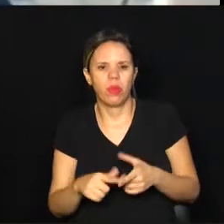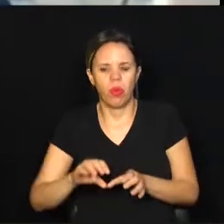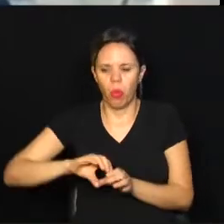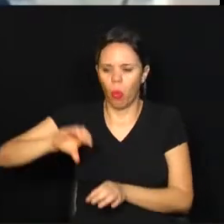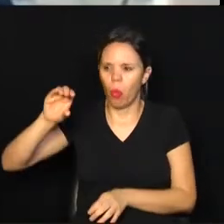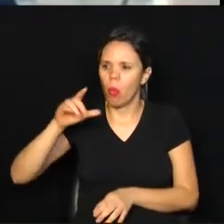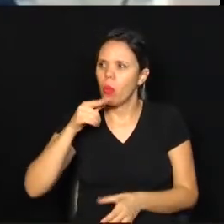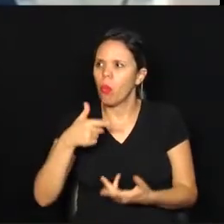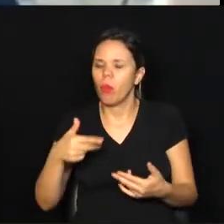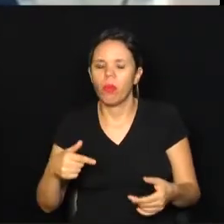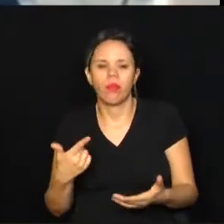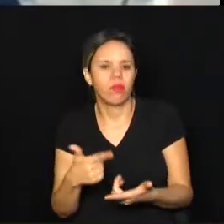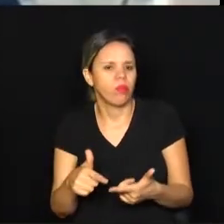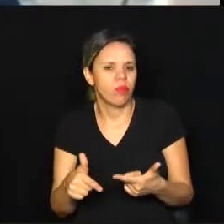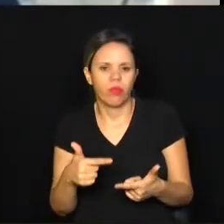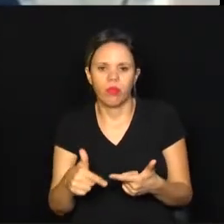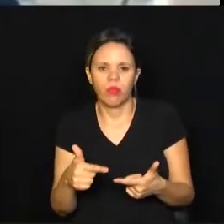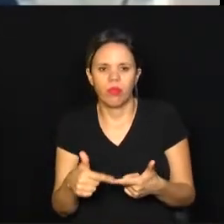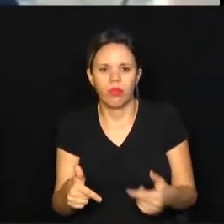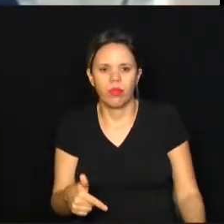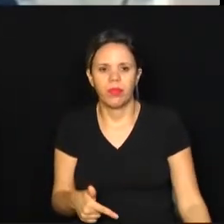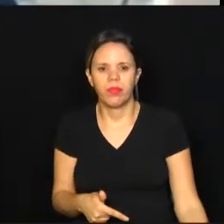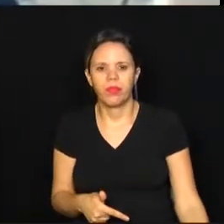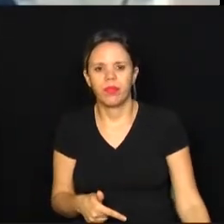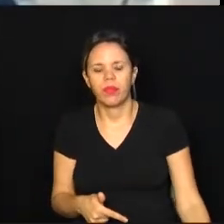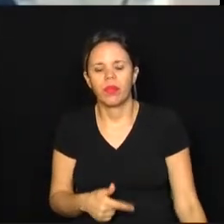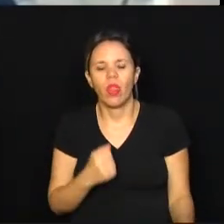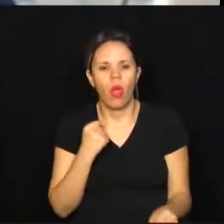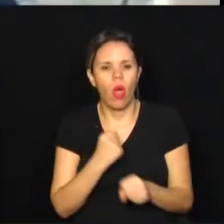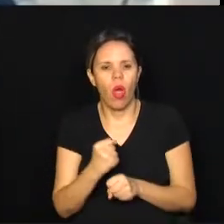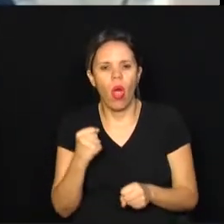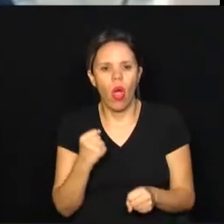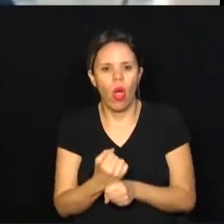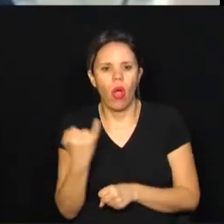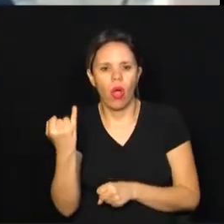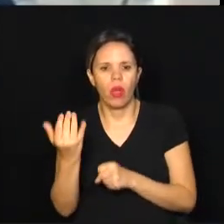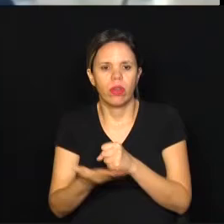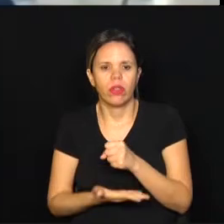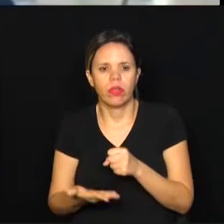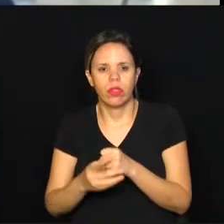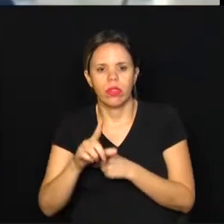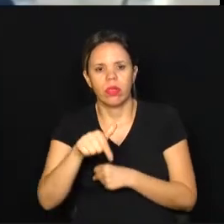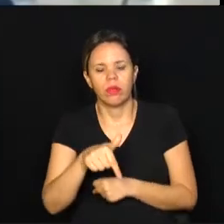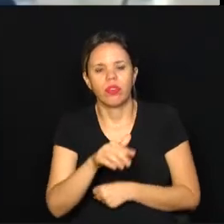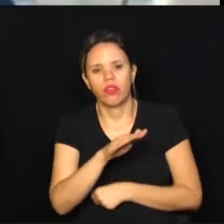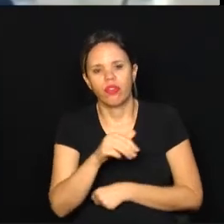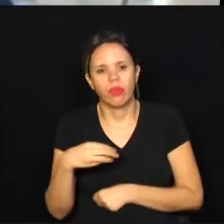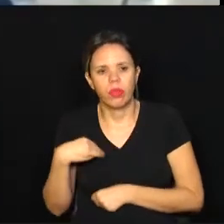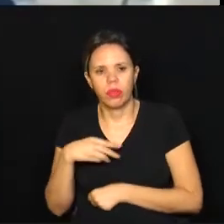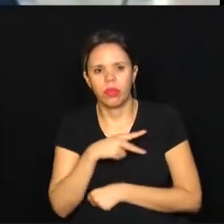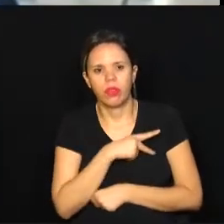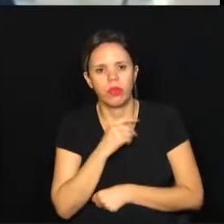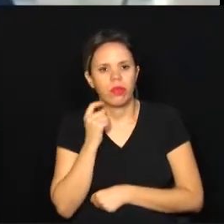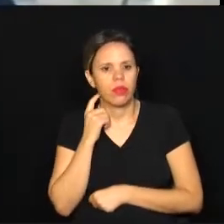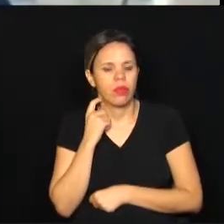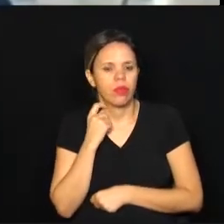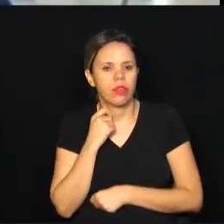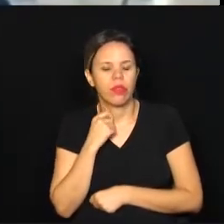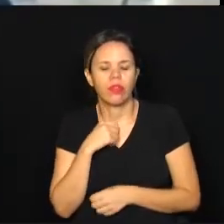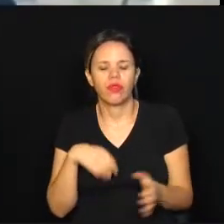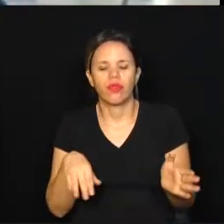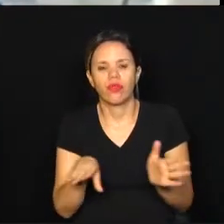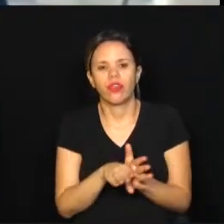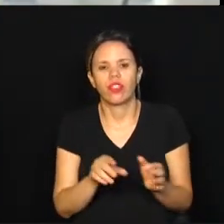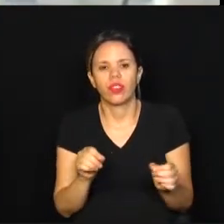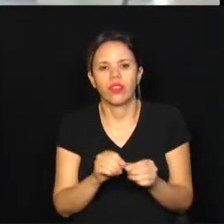insuficiente, obras complementares lá, depois de acionados pelo Ministério Público, eles chegaram